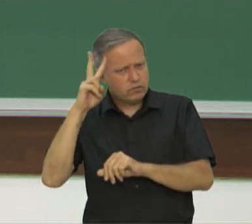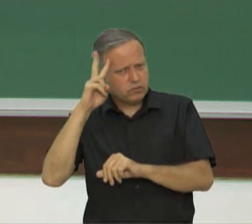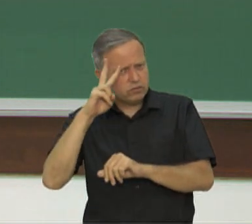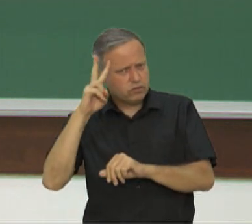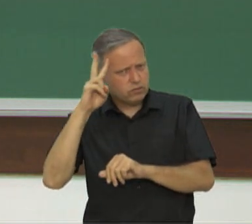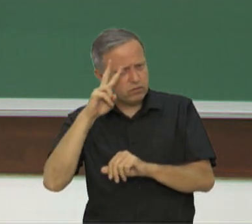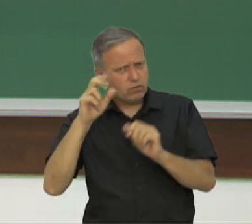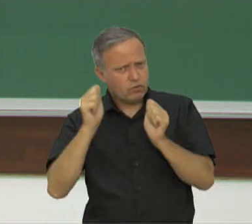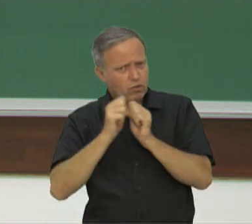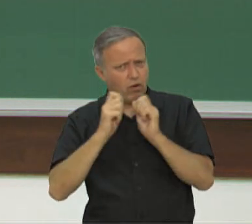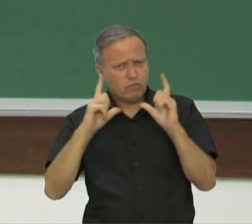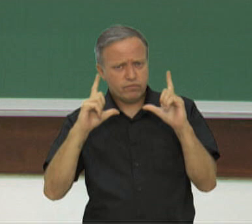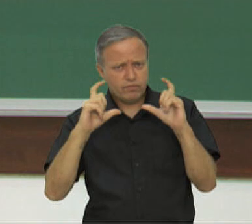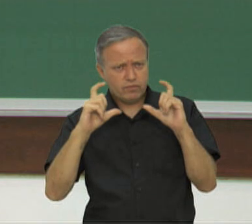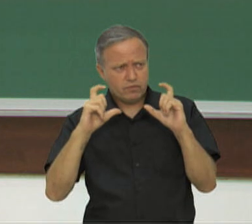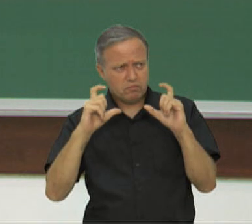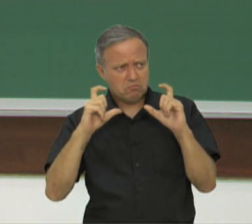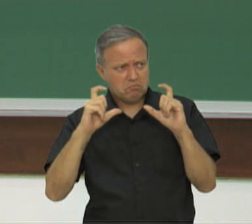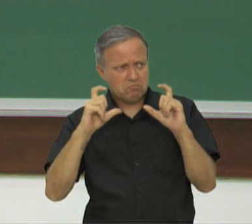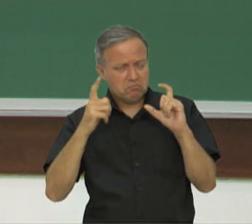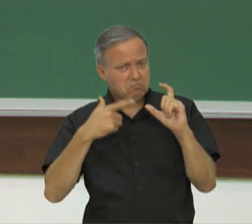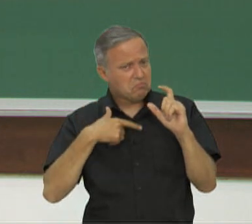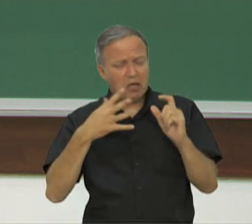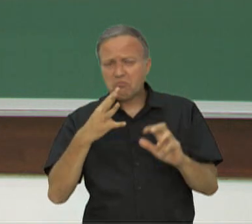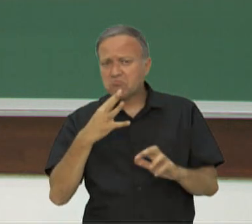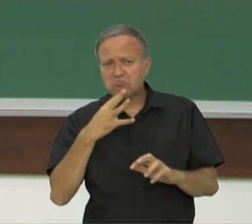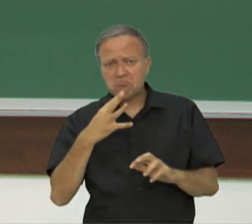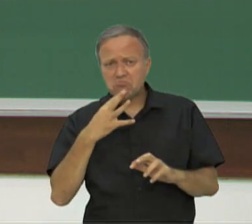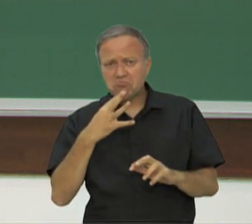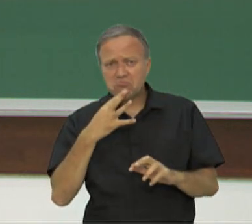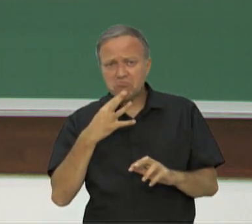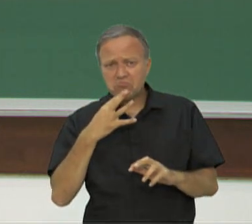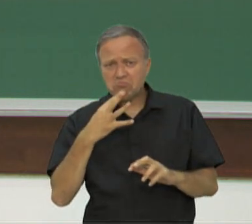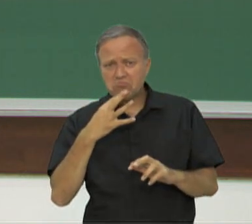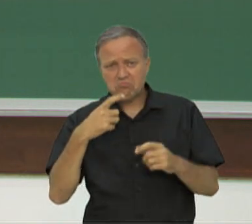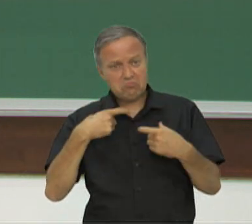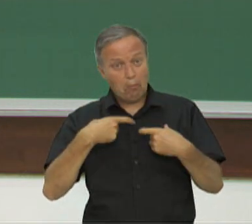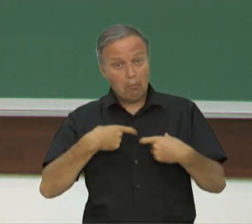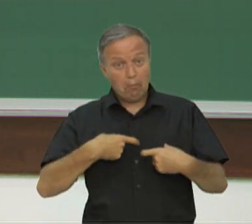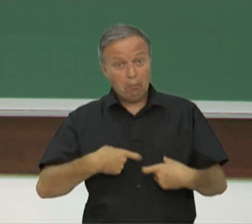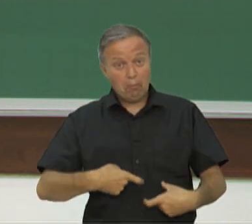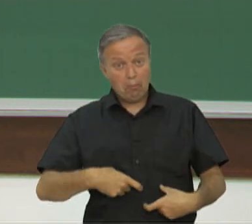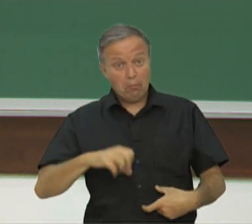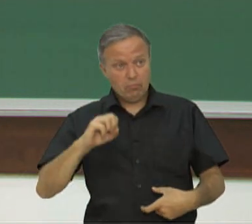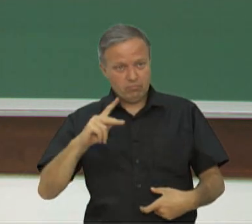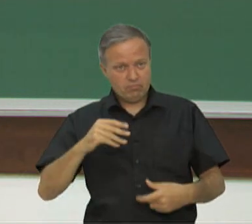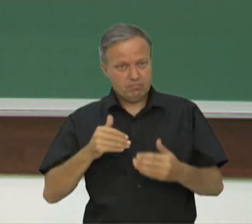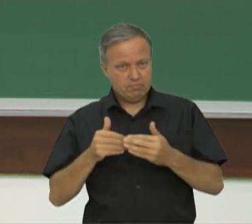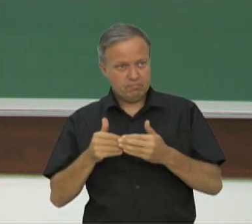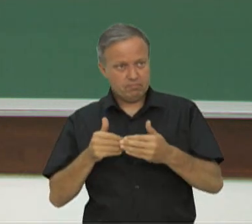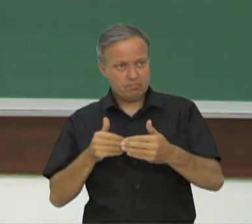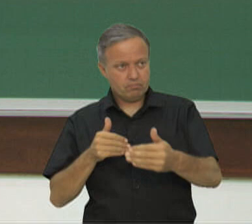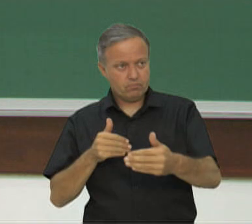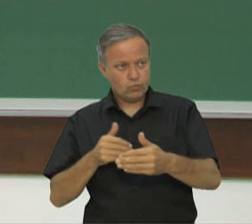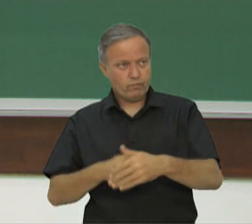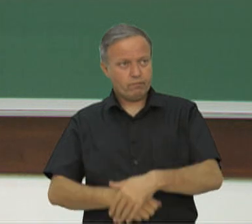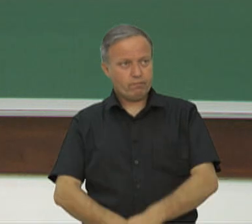as fotos, de repente a gente nem conheceria essa performance, certo? Vamos seguir em frente.